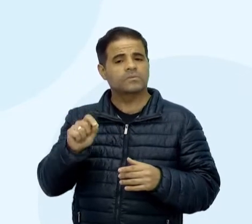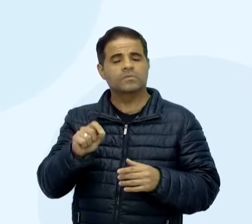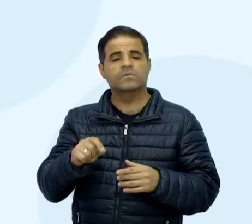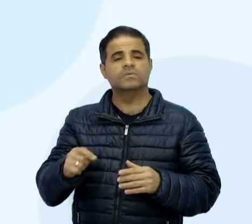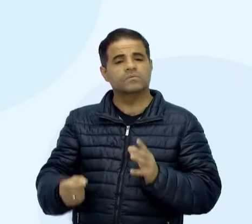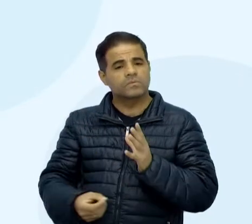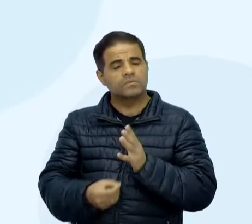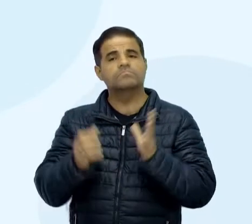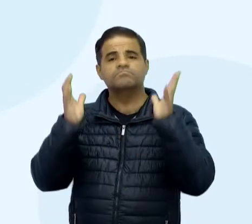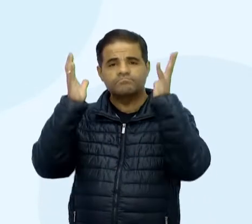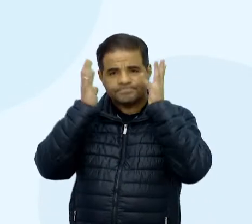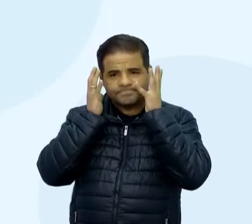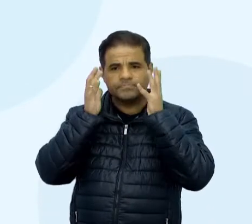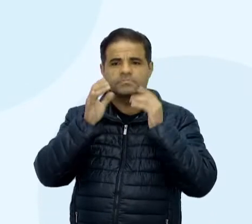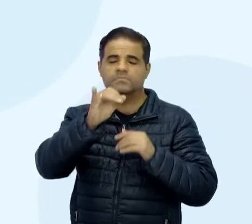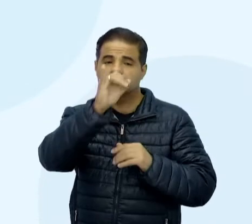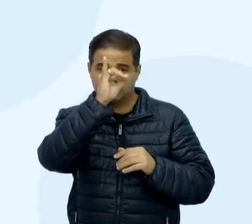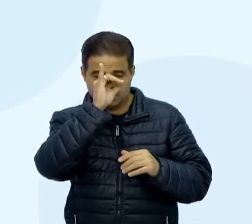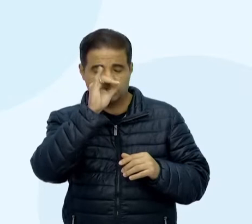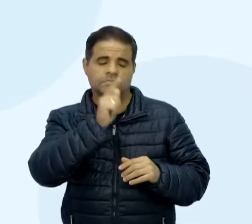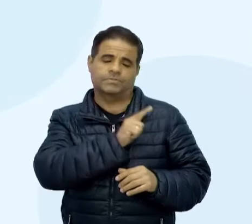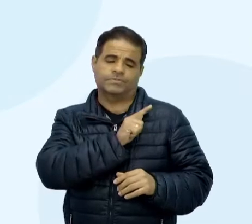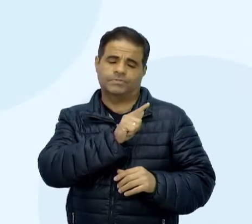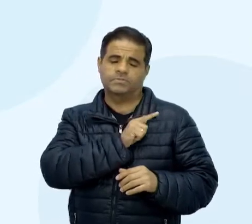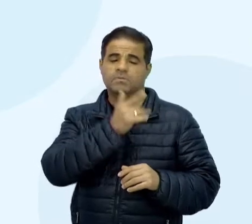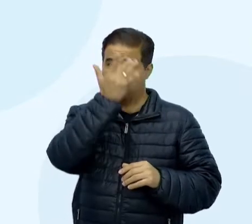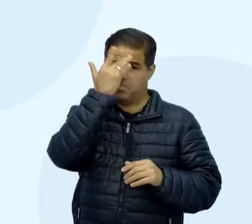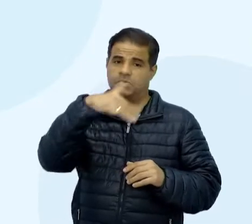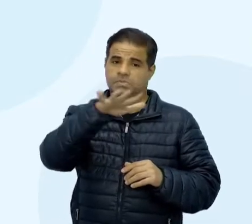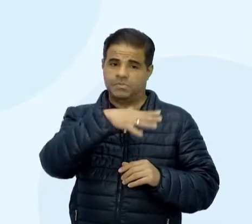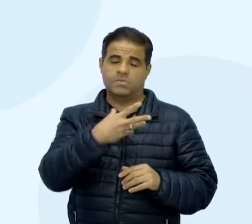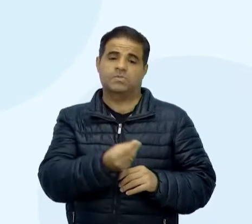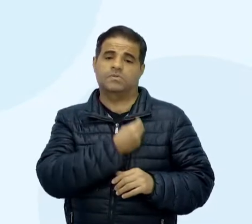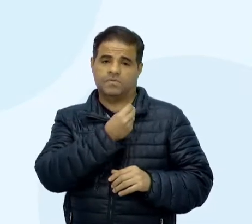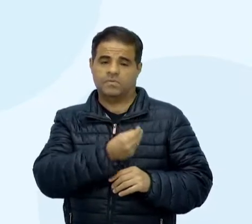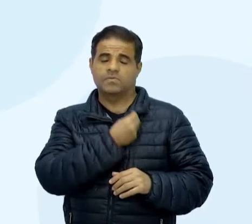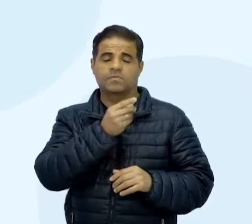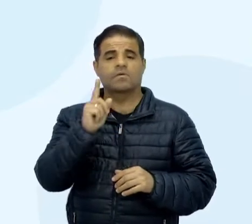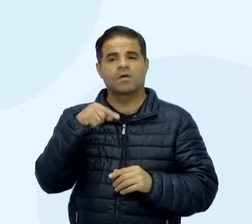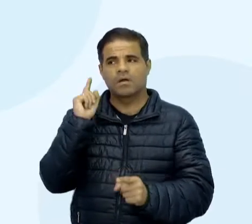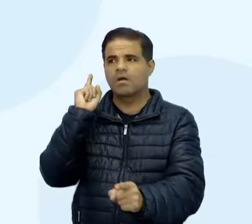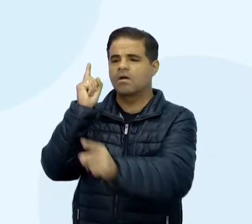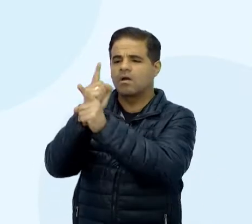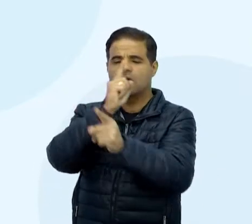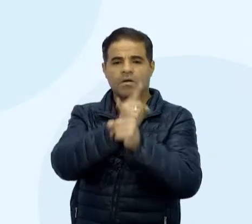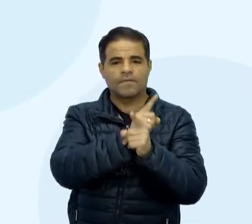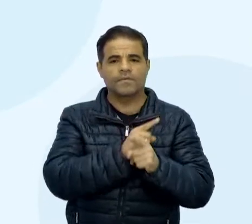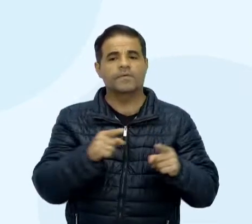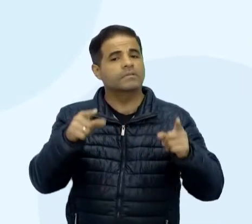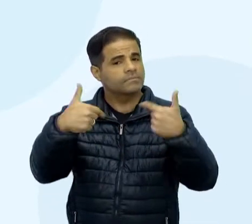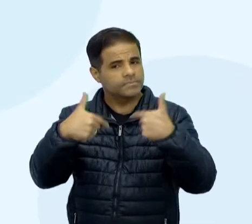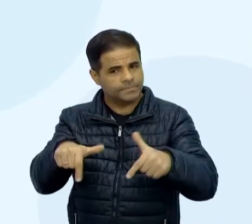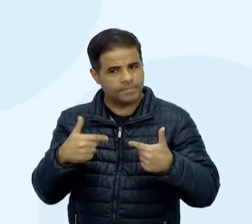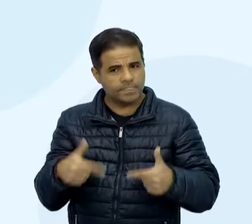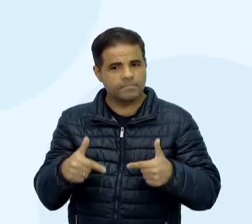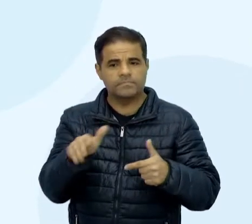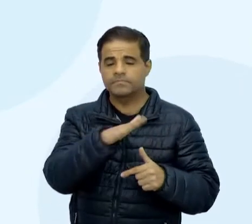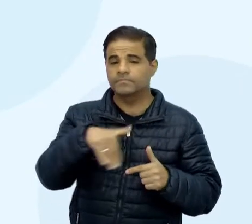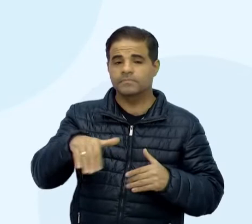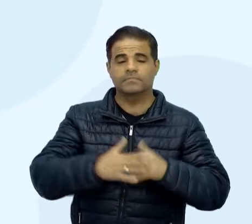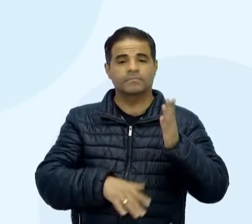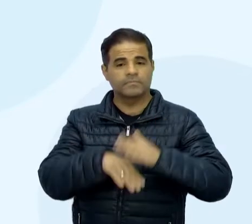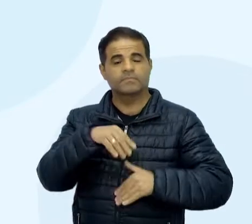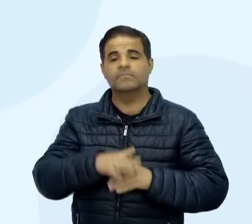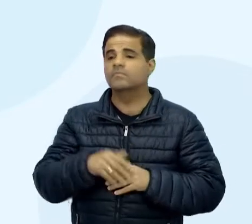o formato da cabeça de um porco. A população que vivia nos cortiços encontrava trabalho nas cidades do Rio de Janeiro e de São